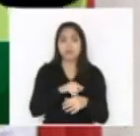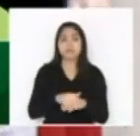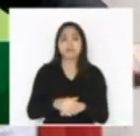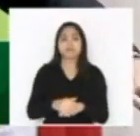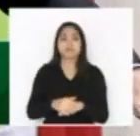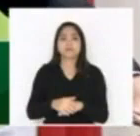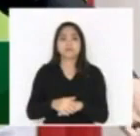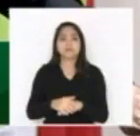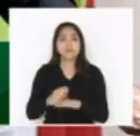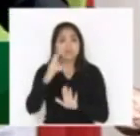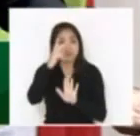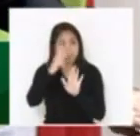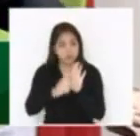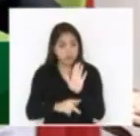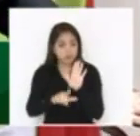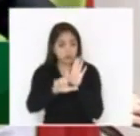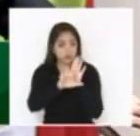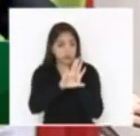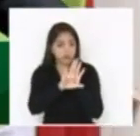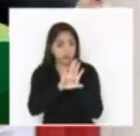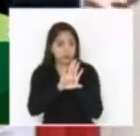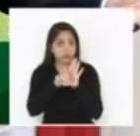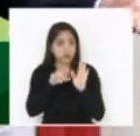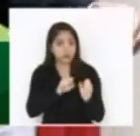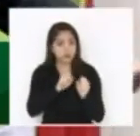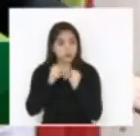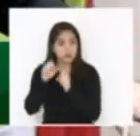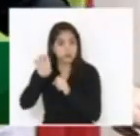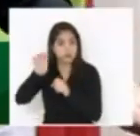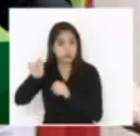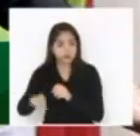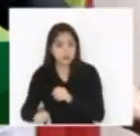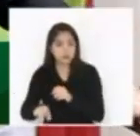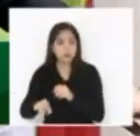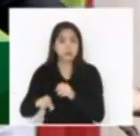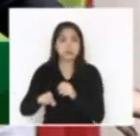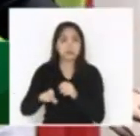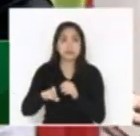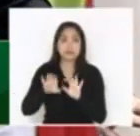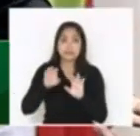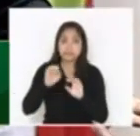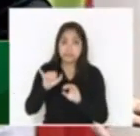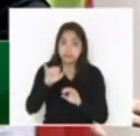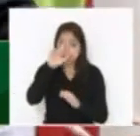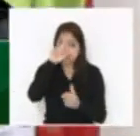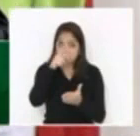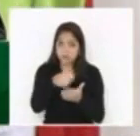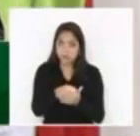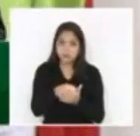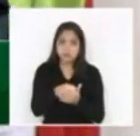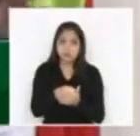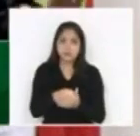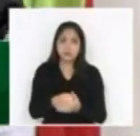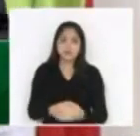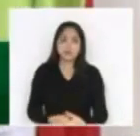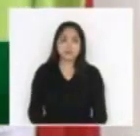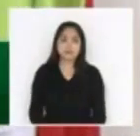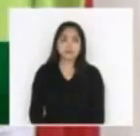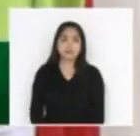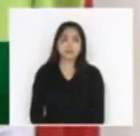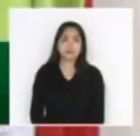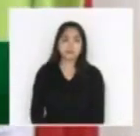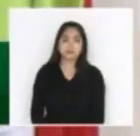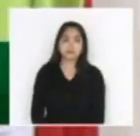de um projeto de lei do Executivo, se o Executivo tomar essa decisão de encaminhar.